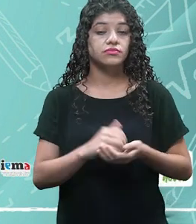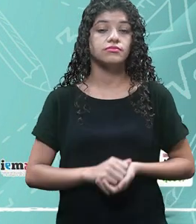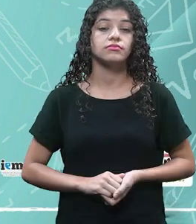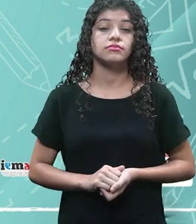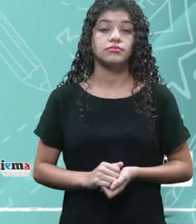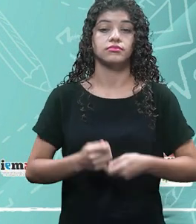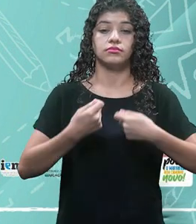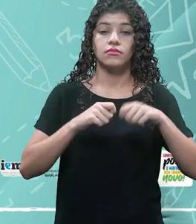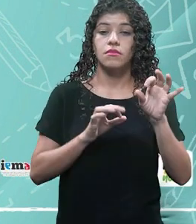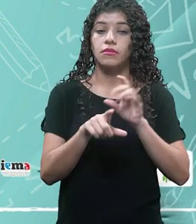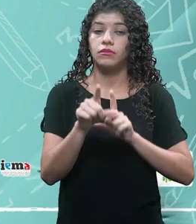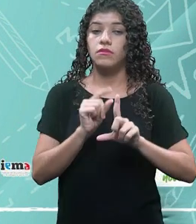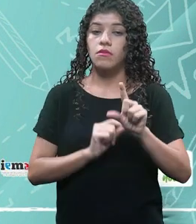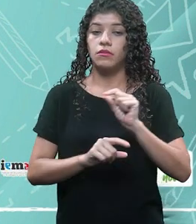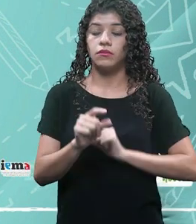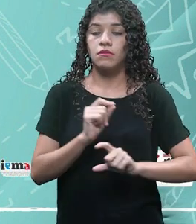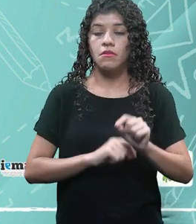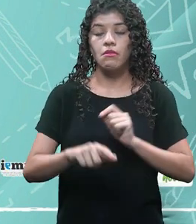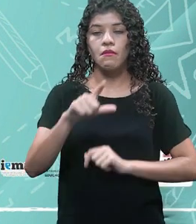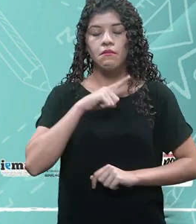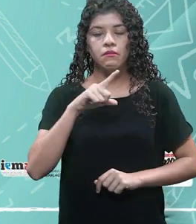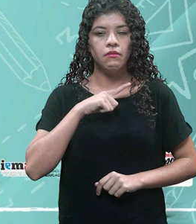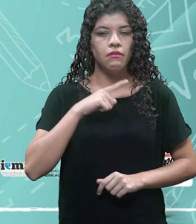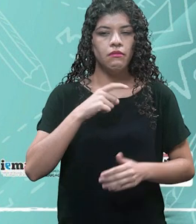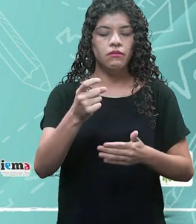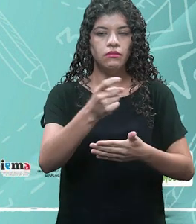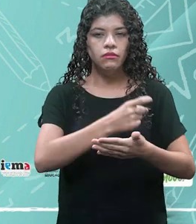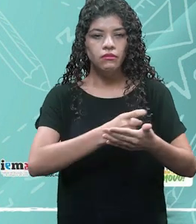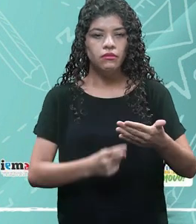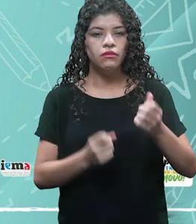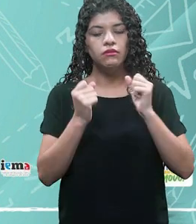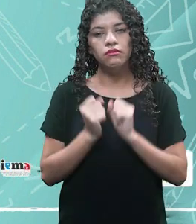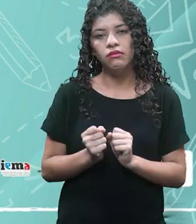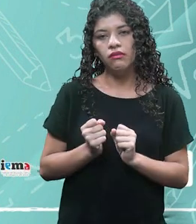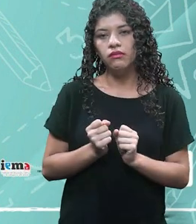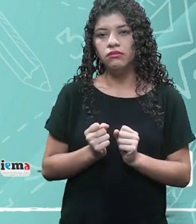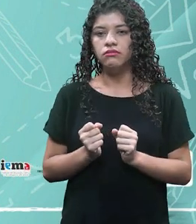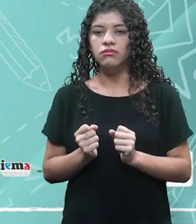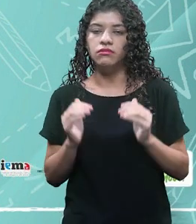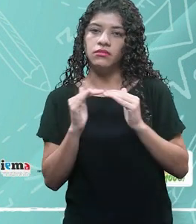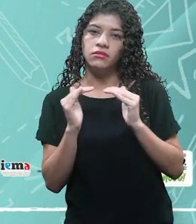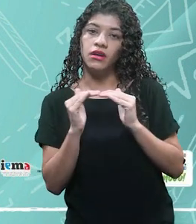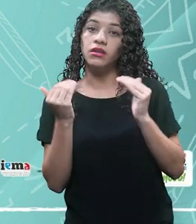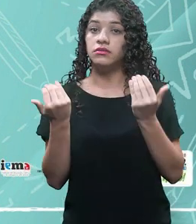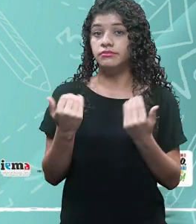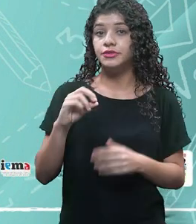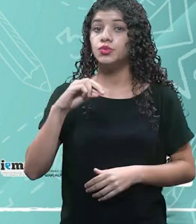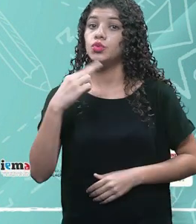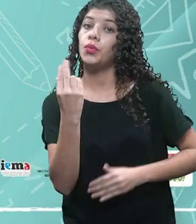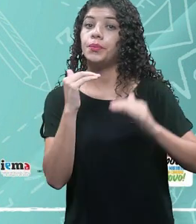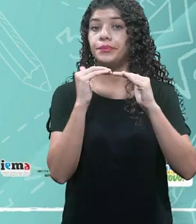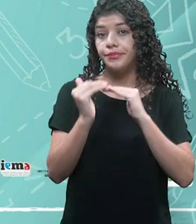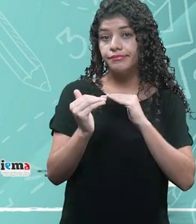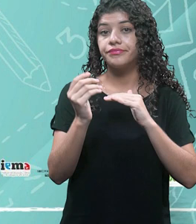tópicos que são abordados nele e escrever argumentos em relação a eles os argumentos podem ser a favor ou cont contra você ler o texto